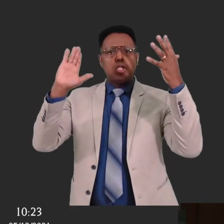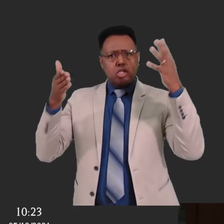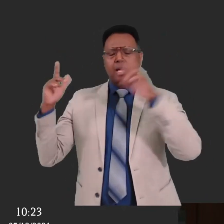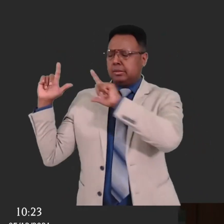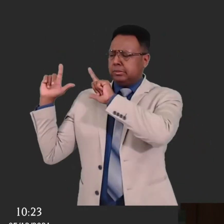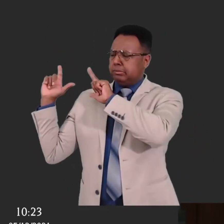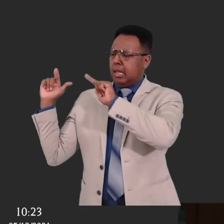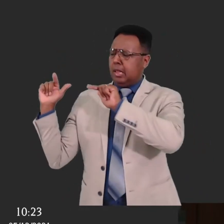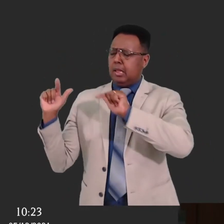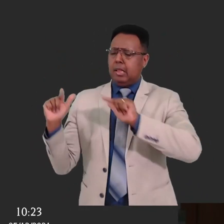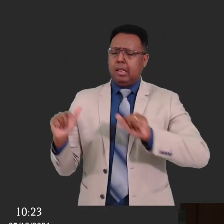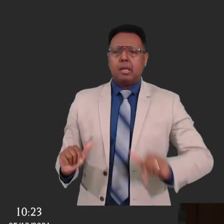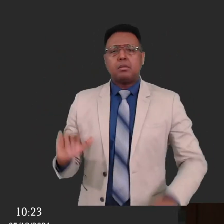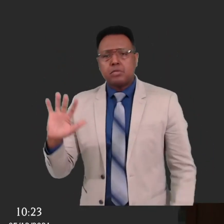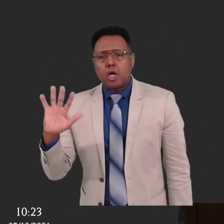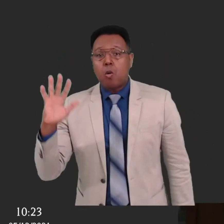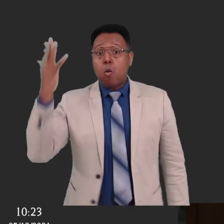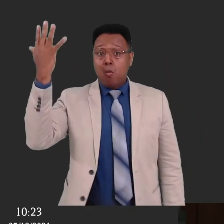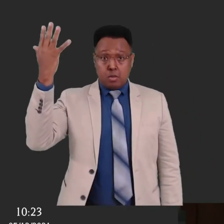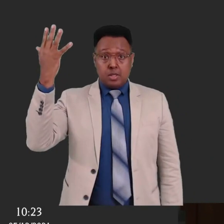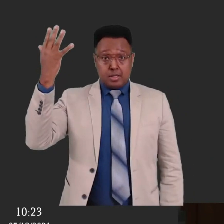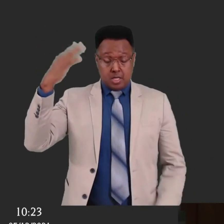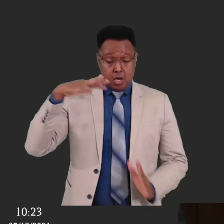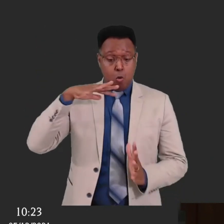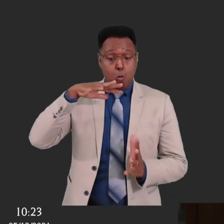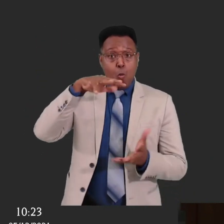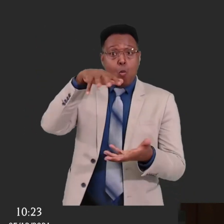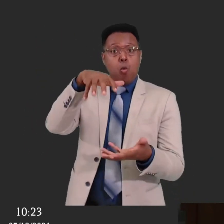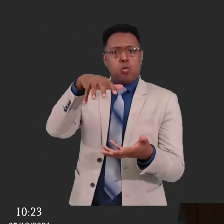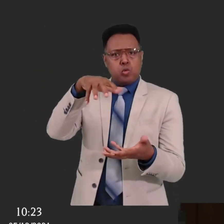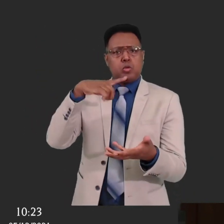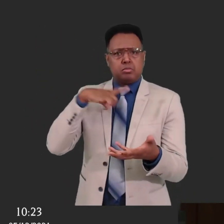existem já no mundo, lugares